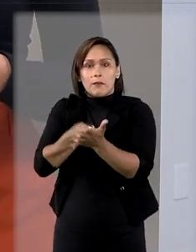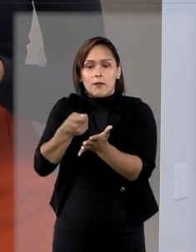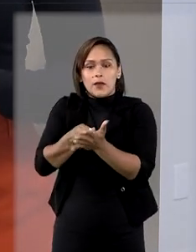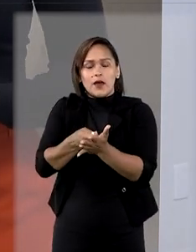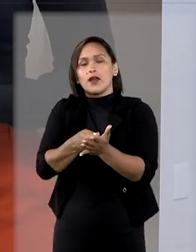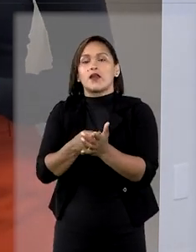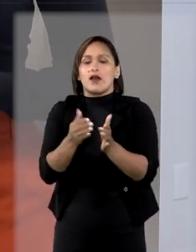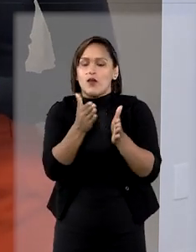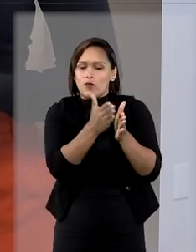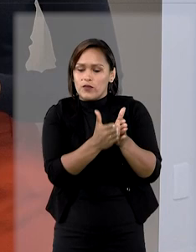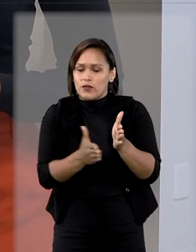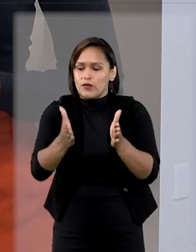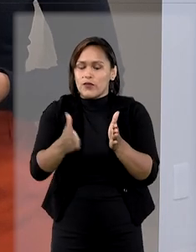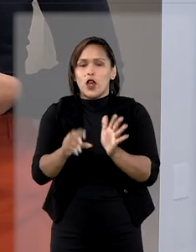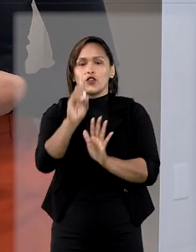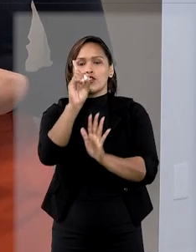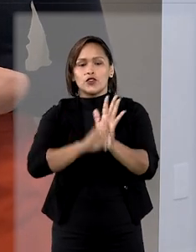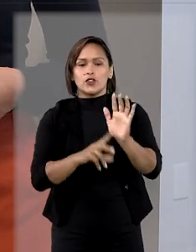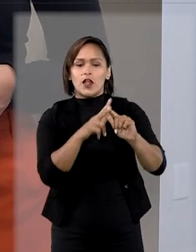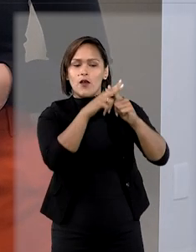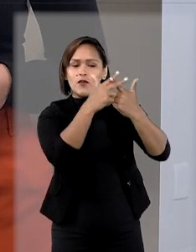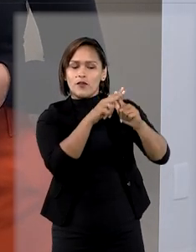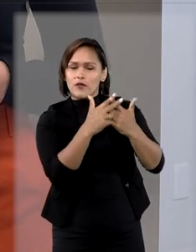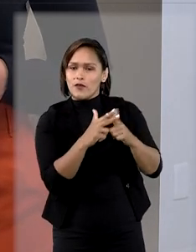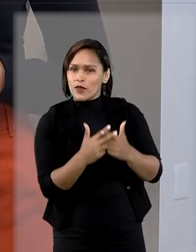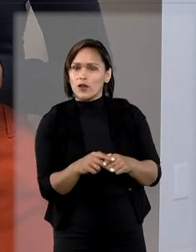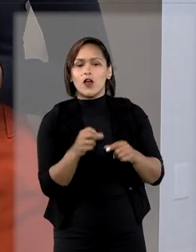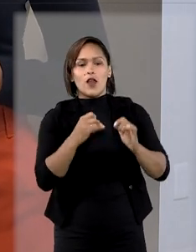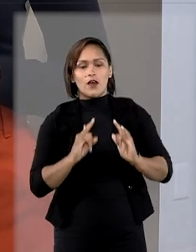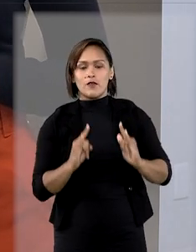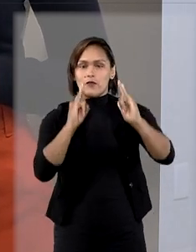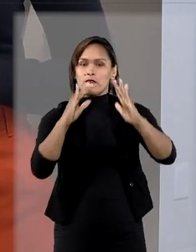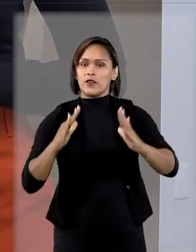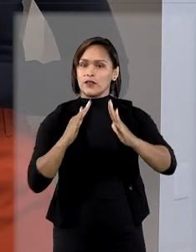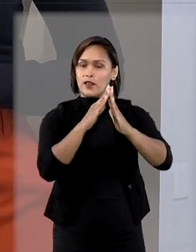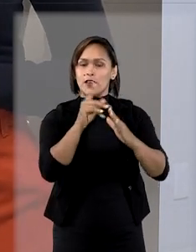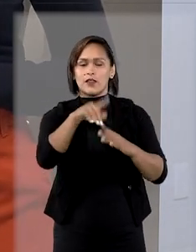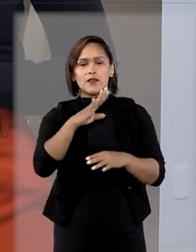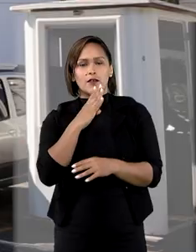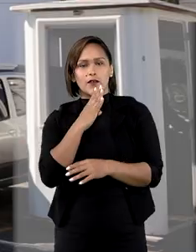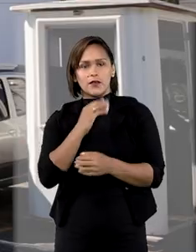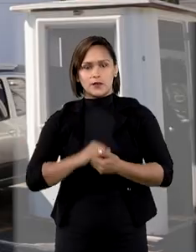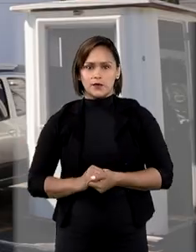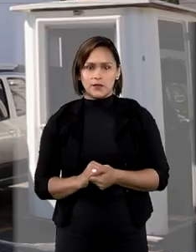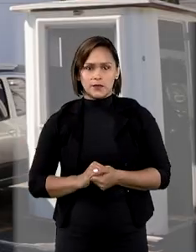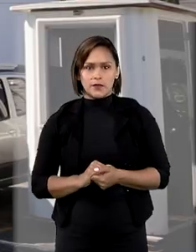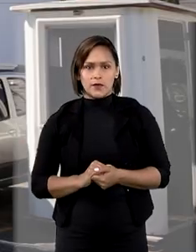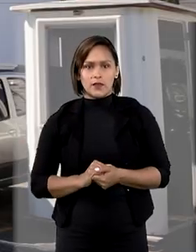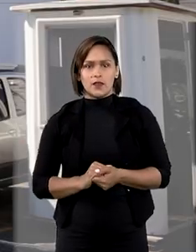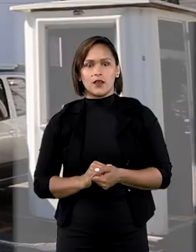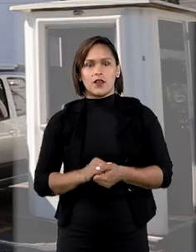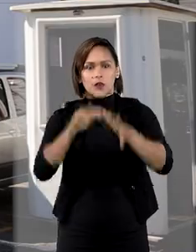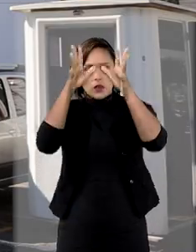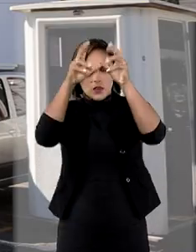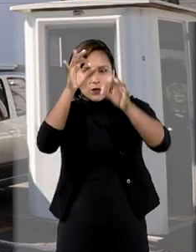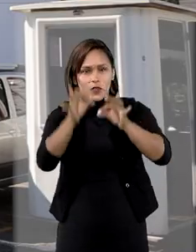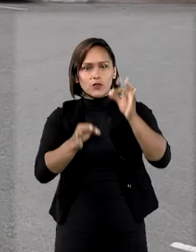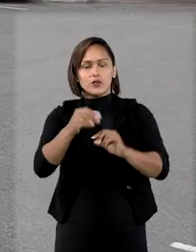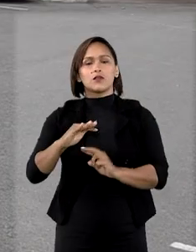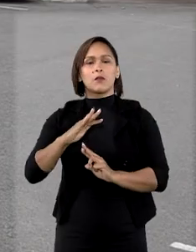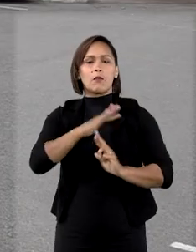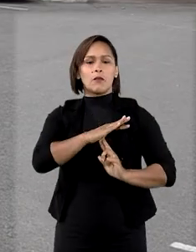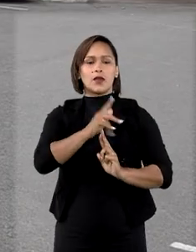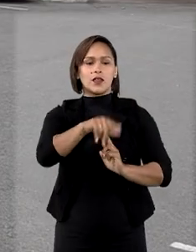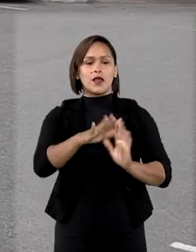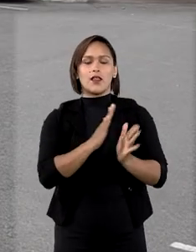imóvel enquanto exerce direito de retenção por benfeitorias. Conheça o caso. O Tribunal de Justiça do Paraná